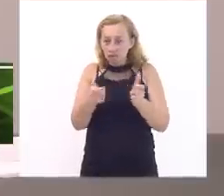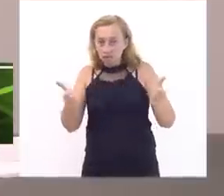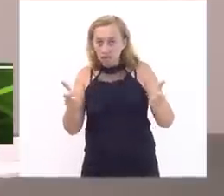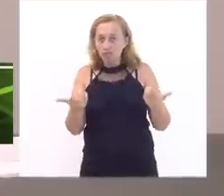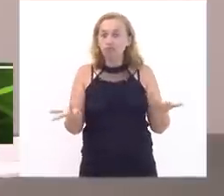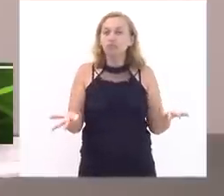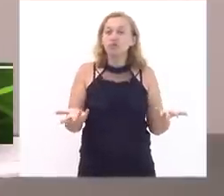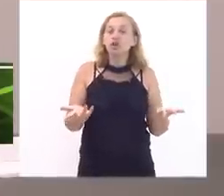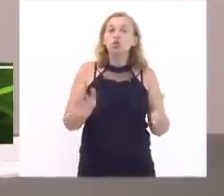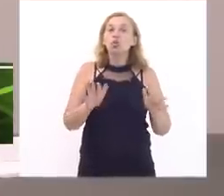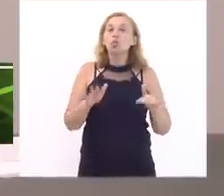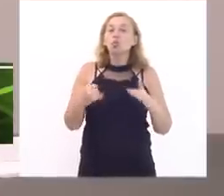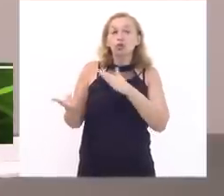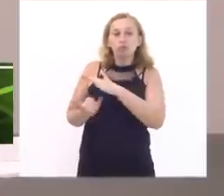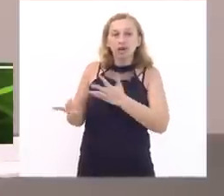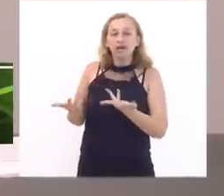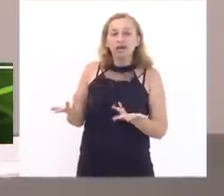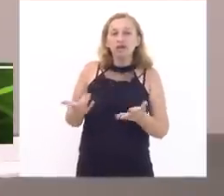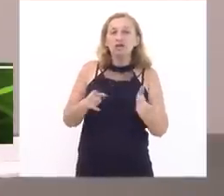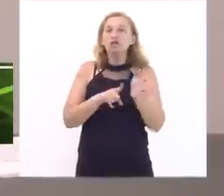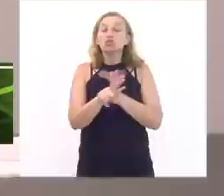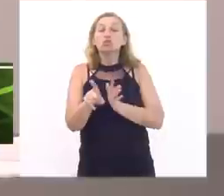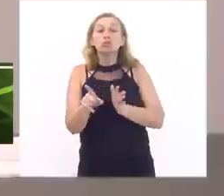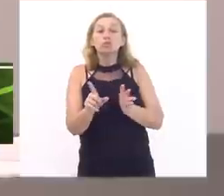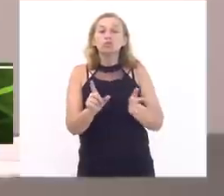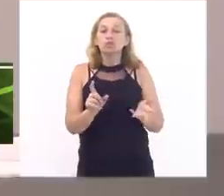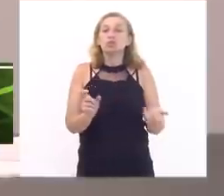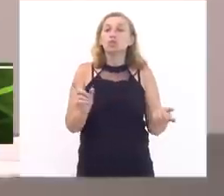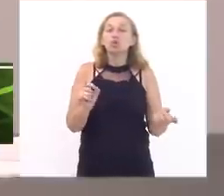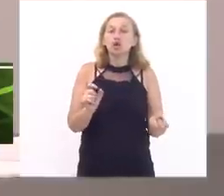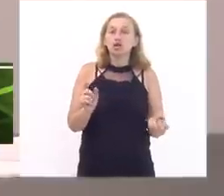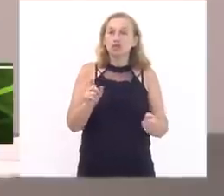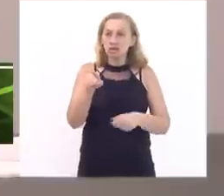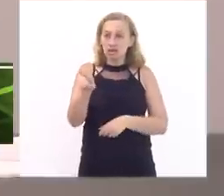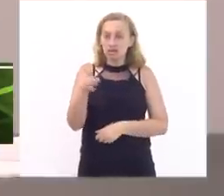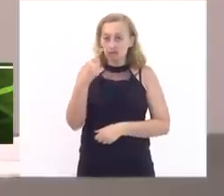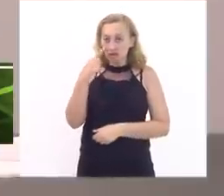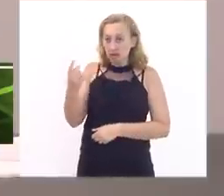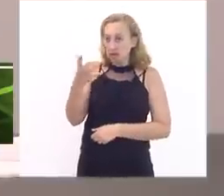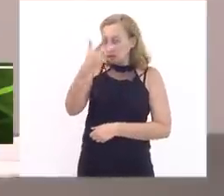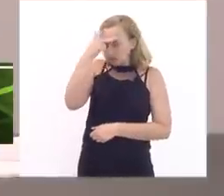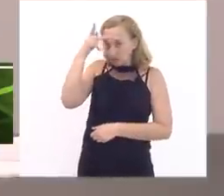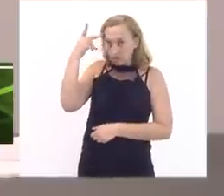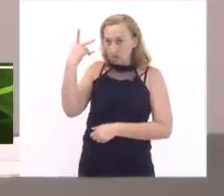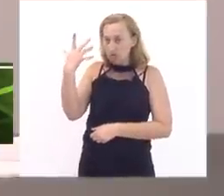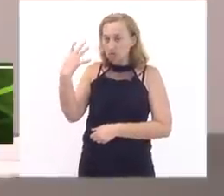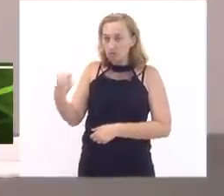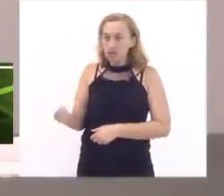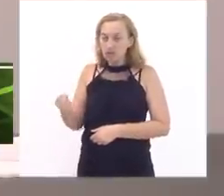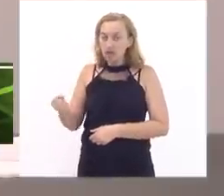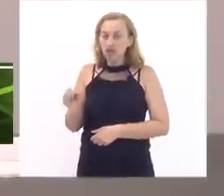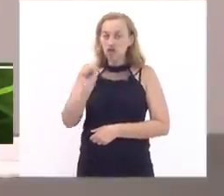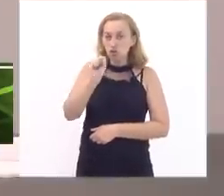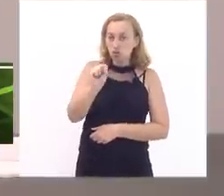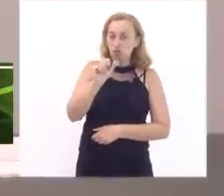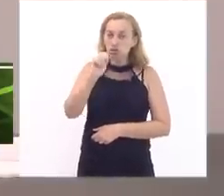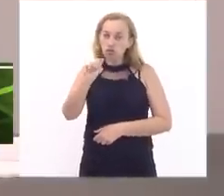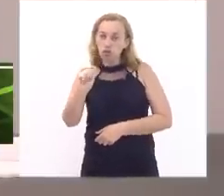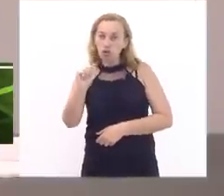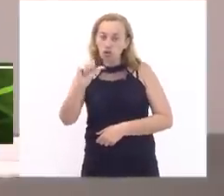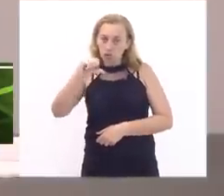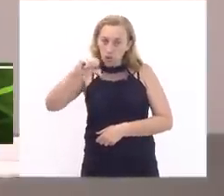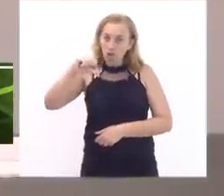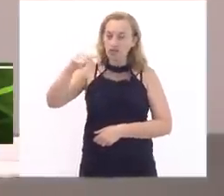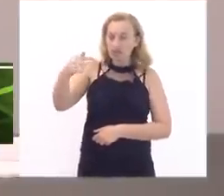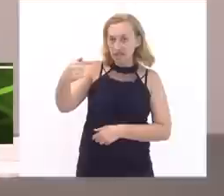instituto... Quando você pega um aposentado de 8, 9, 7 anos... Falando do meu presidente